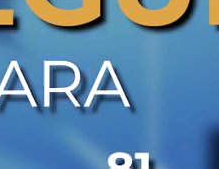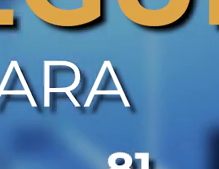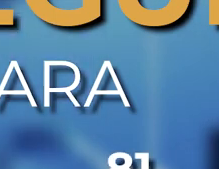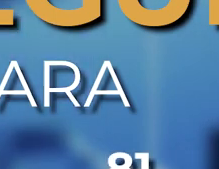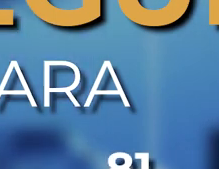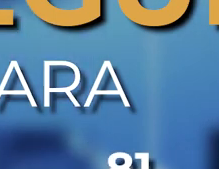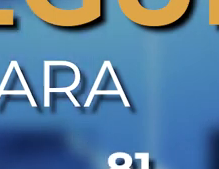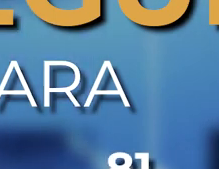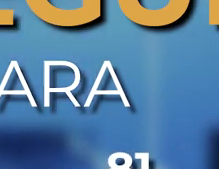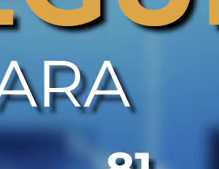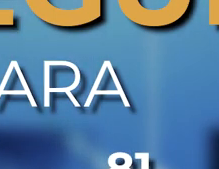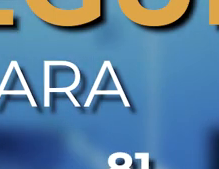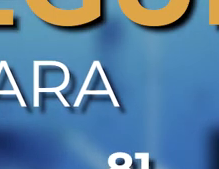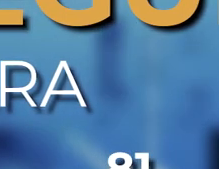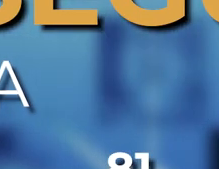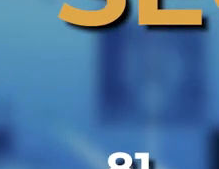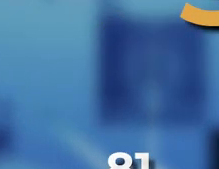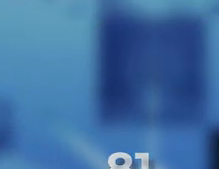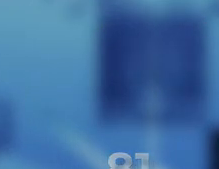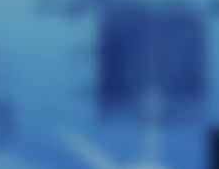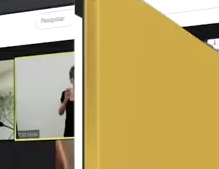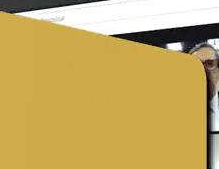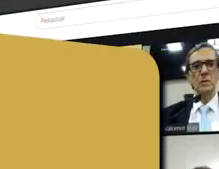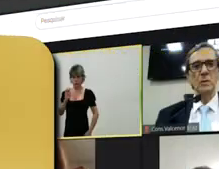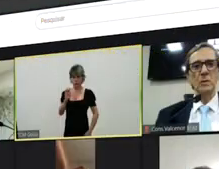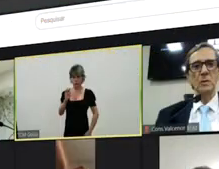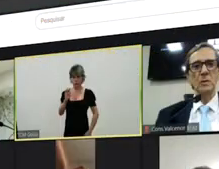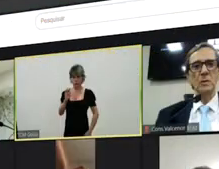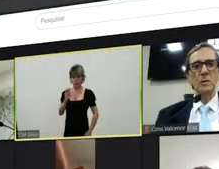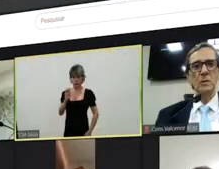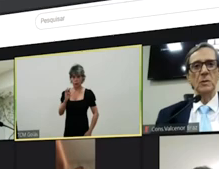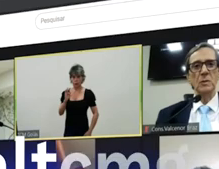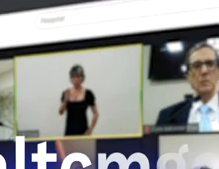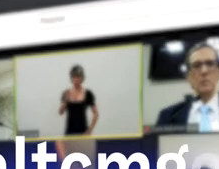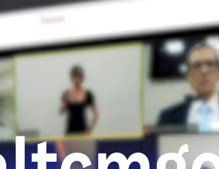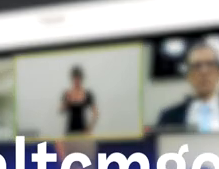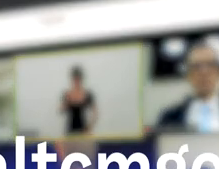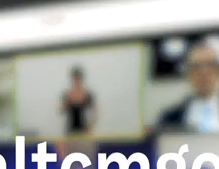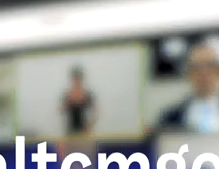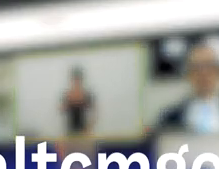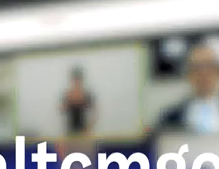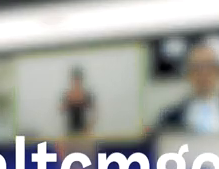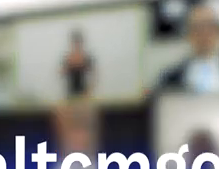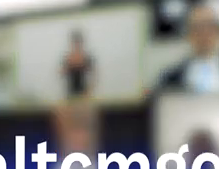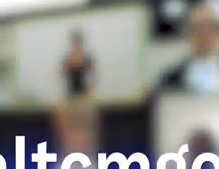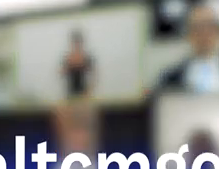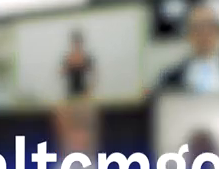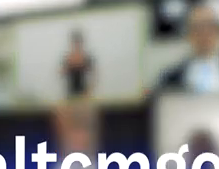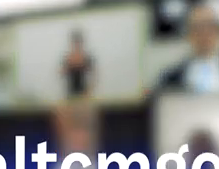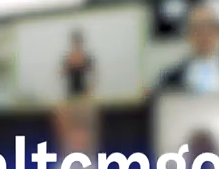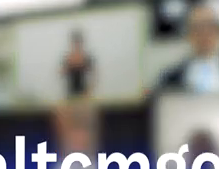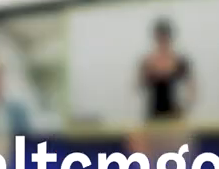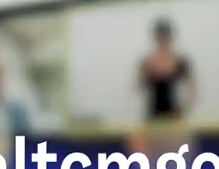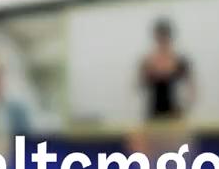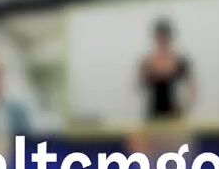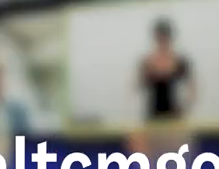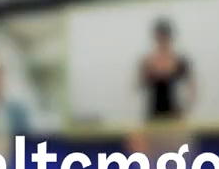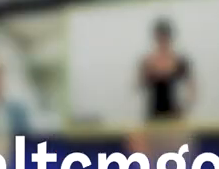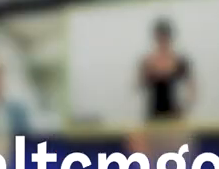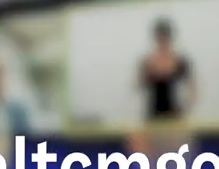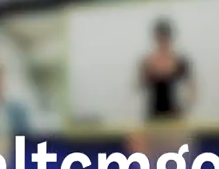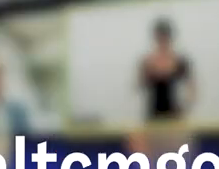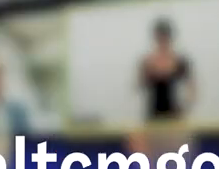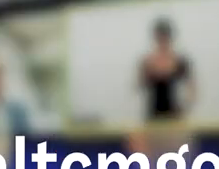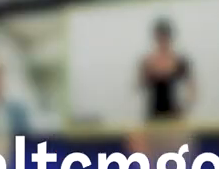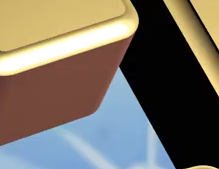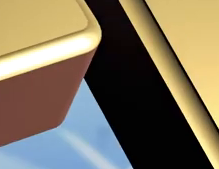pensões e editais de processos seletivos a sessão teve transmissão pela internet e pode ser revista a qualquer momento no canal do